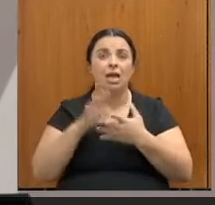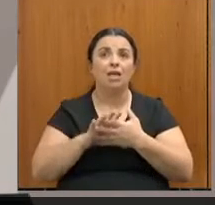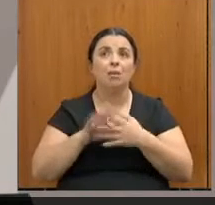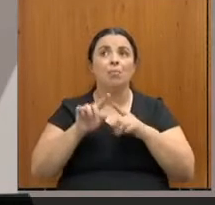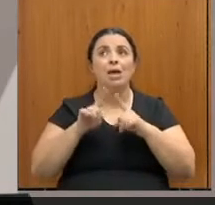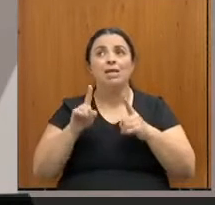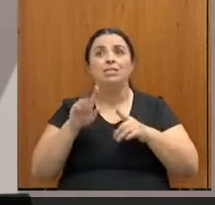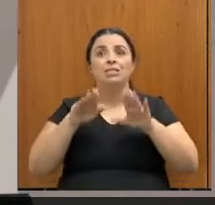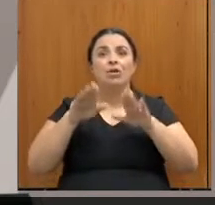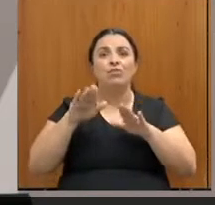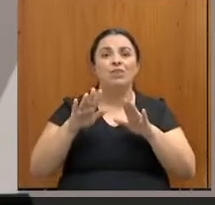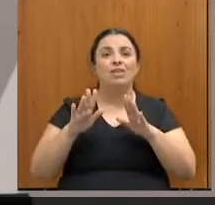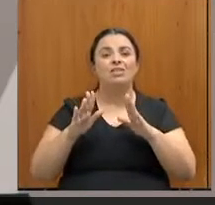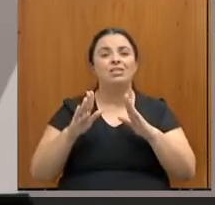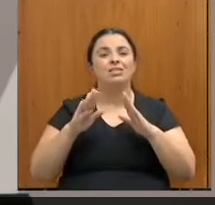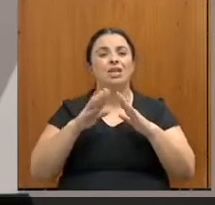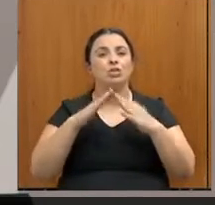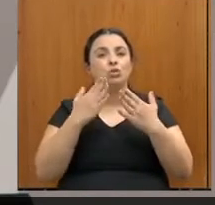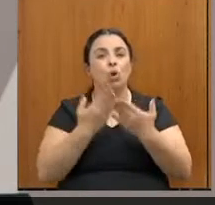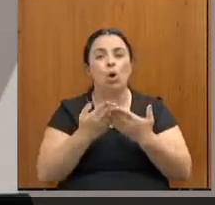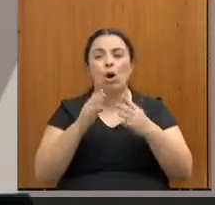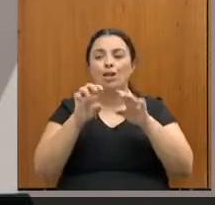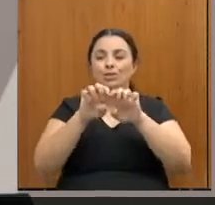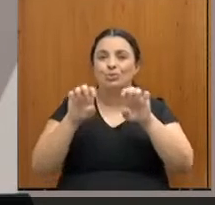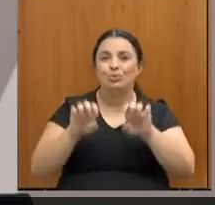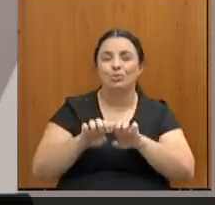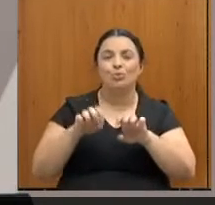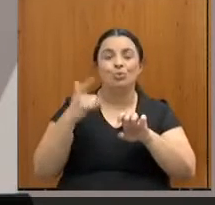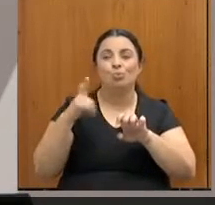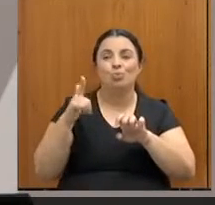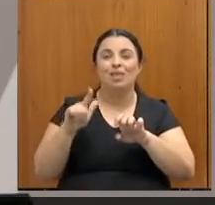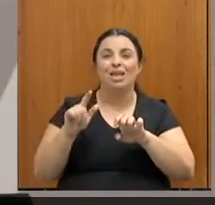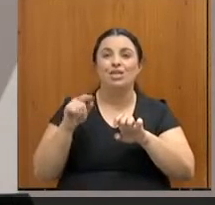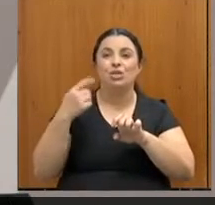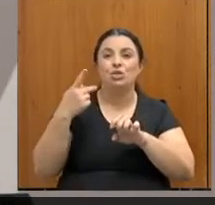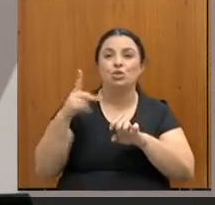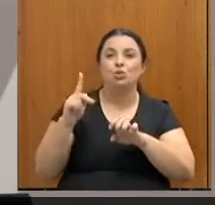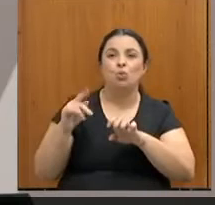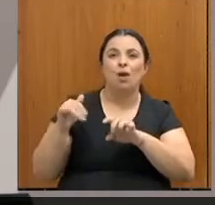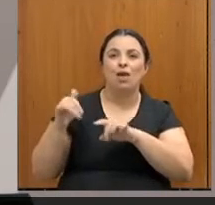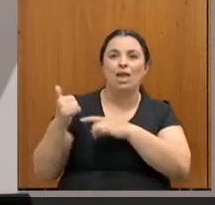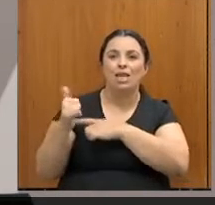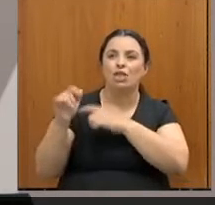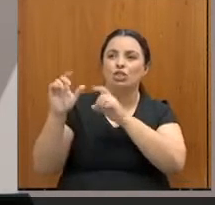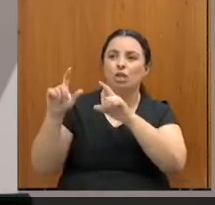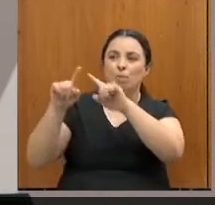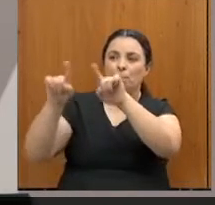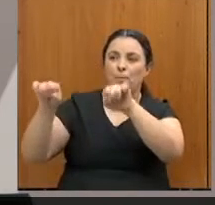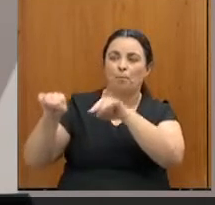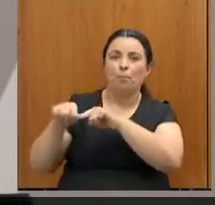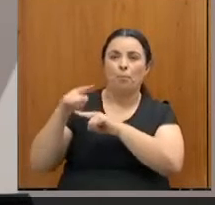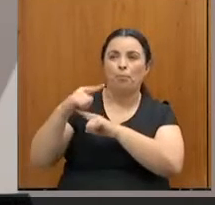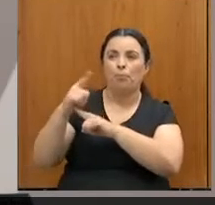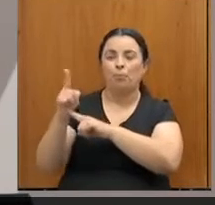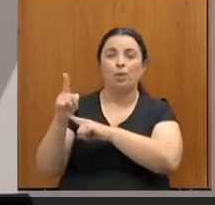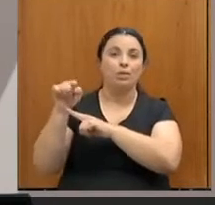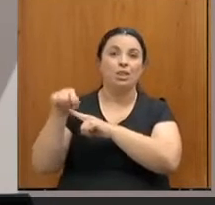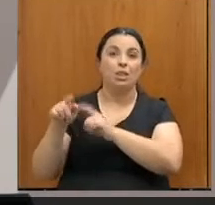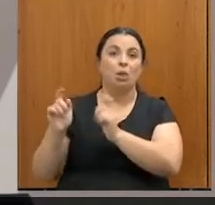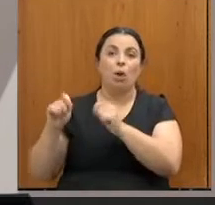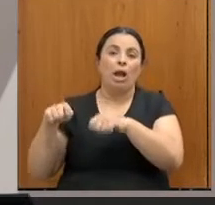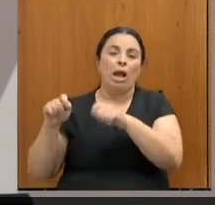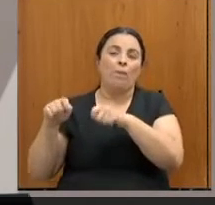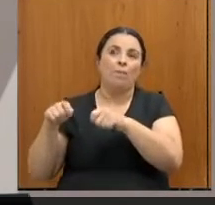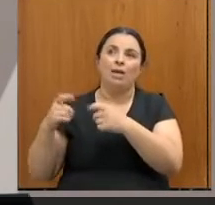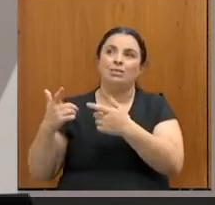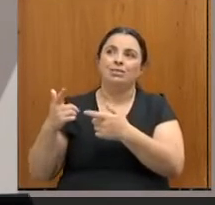estrutura não tem um padrão que comporte a instalação de ar-condicionado na sala de aula então